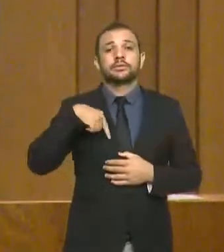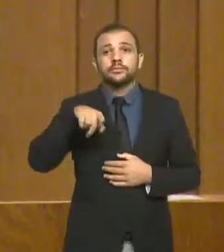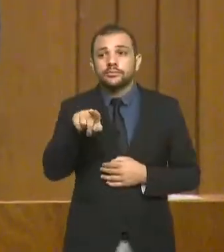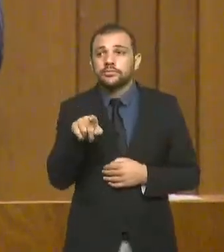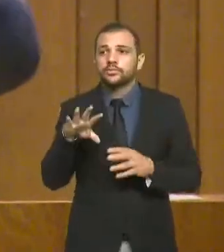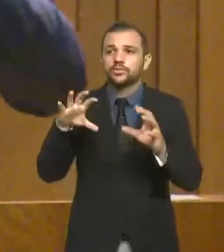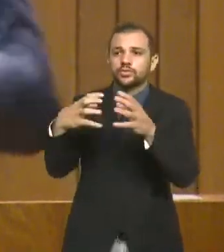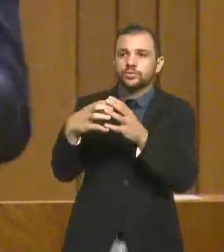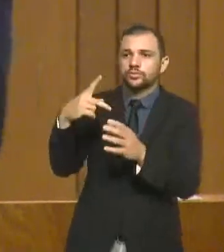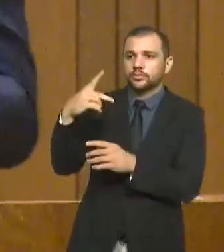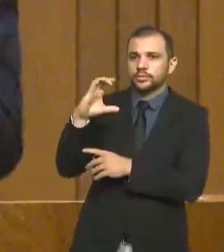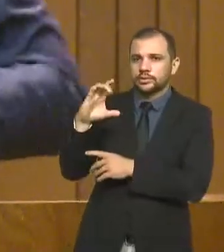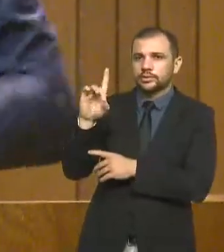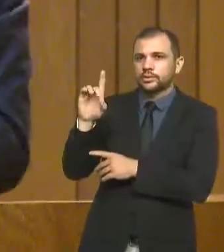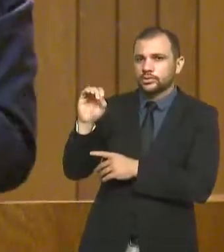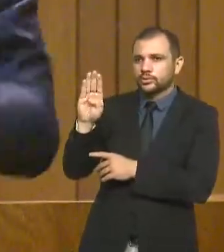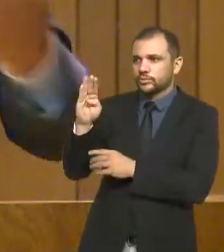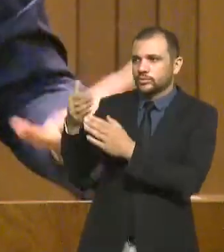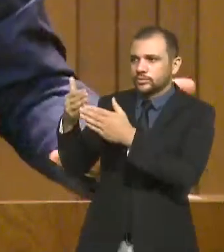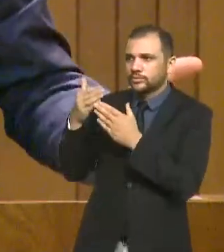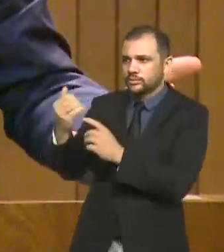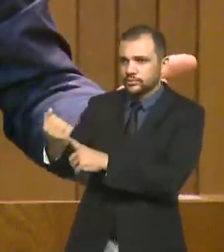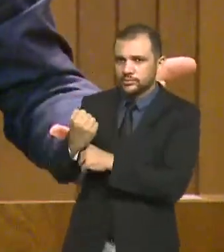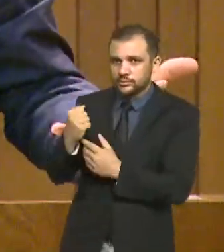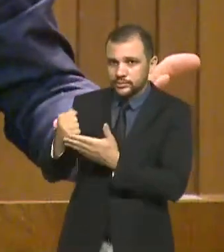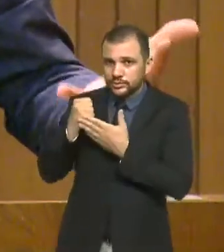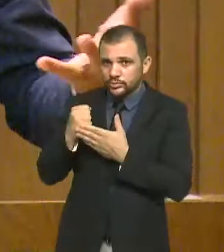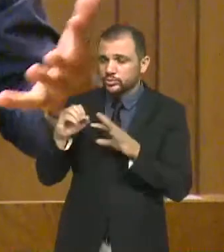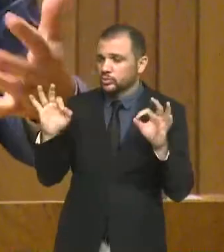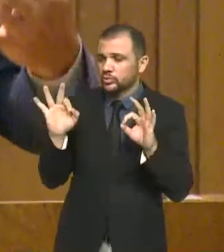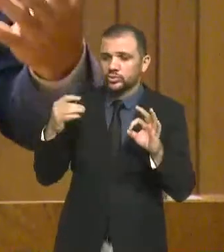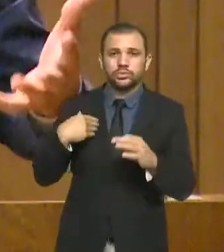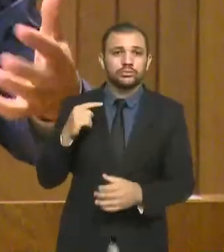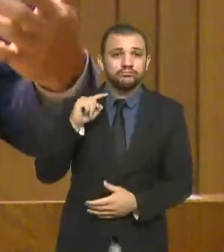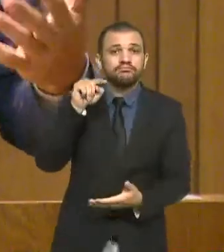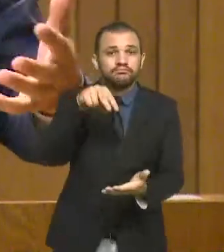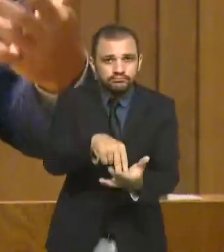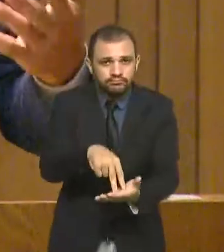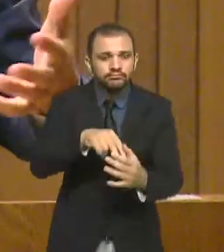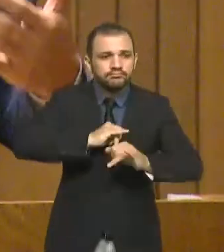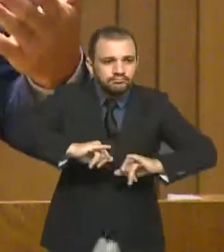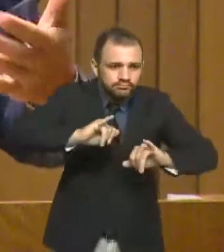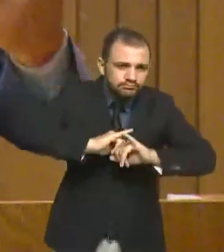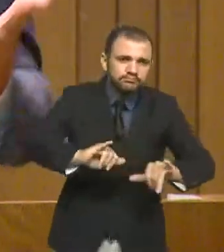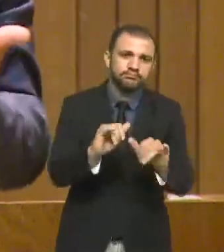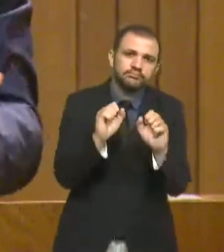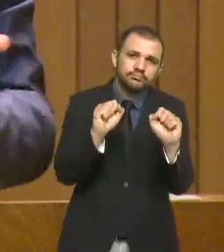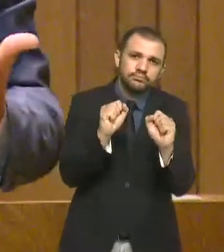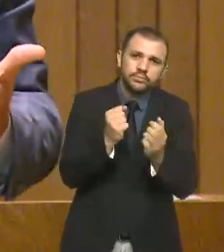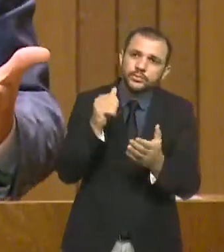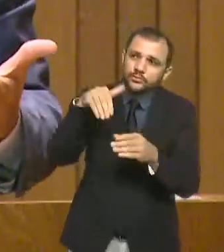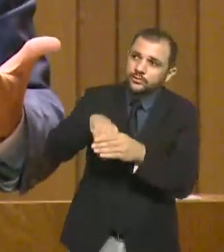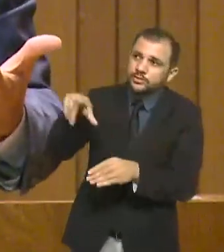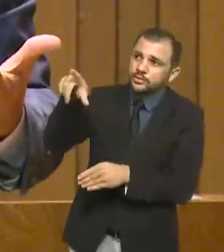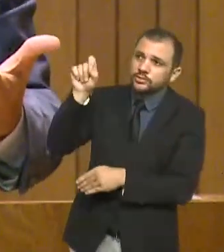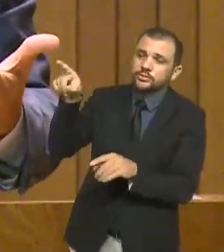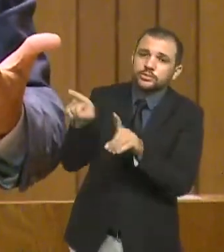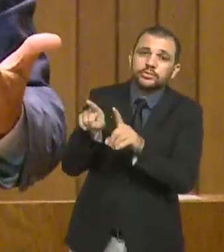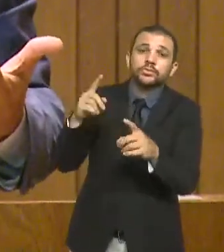que seria a mudança, mas eu não imaginava que seria a mudança para pior. Aumentar a extrema pobreza em